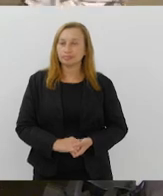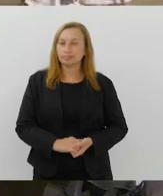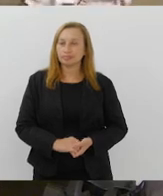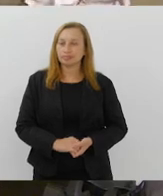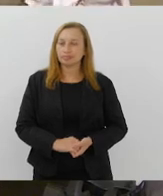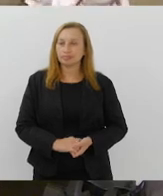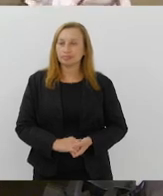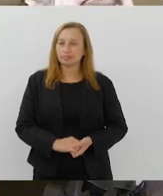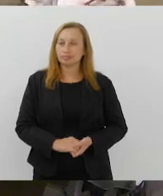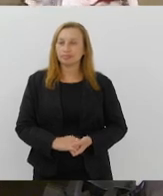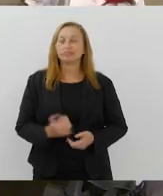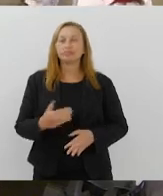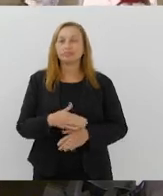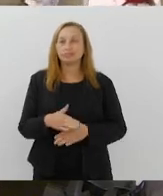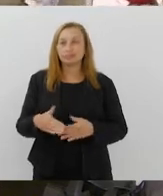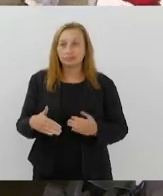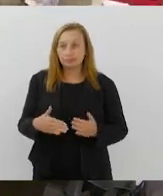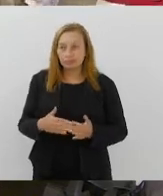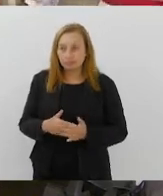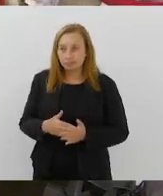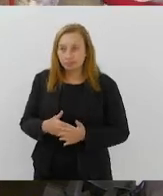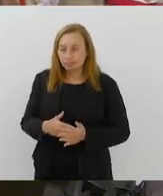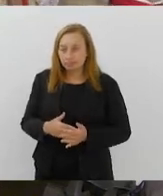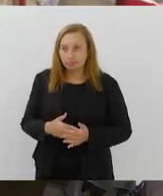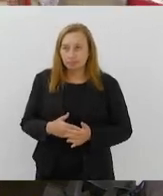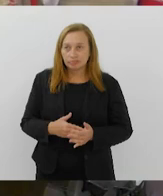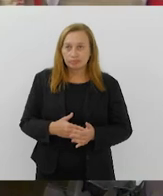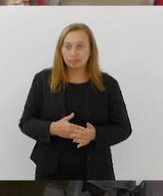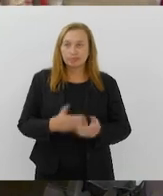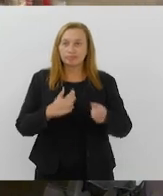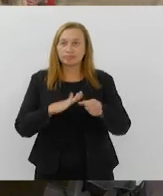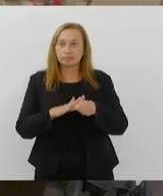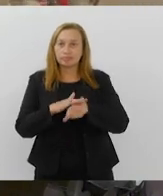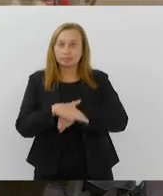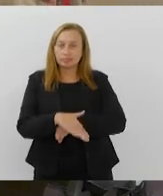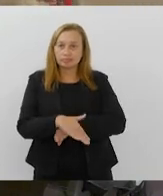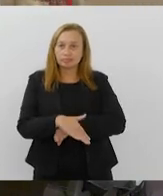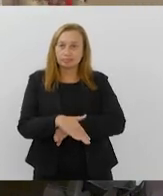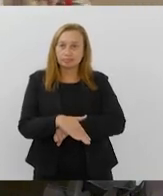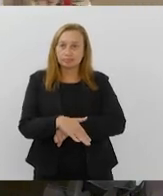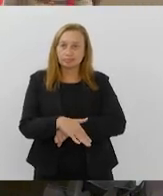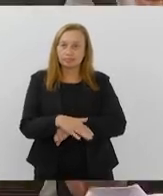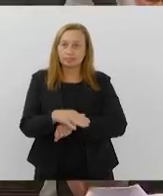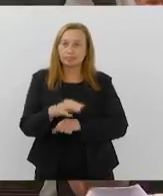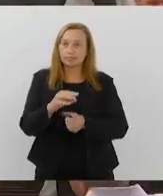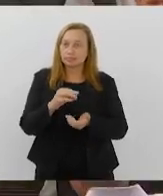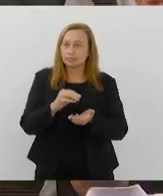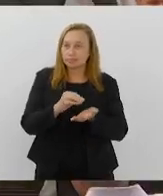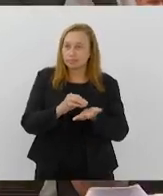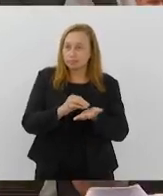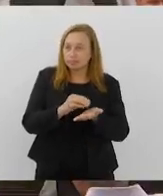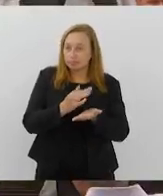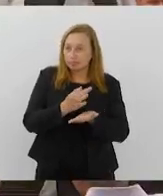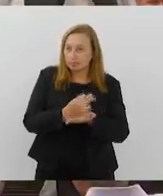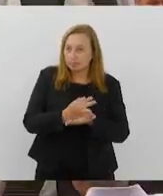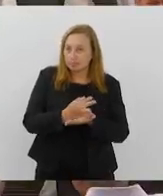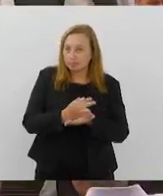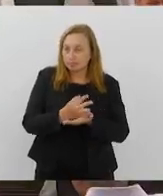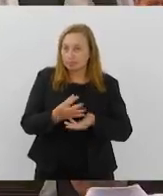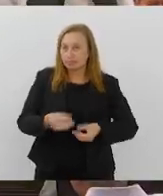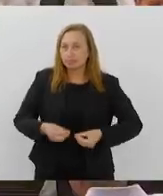Informo que todos os agraciados desta noite que estiverem ausentes, entregaremos ao